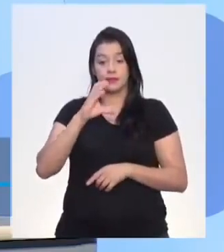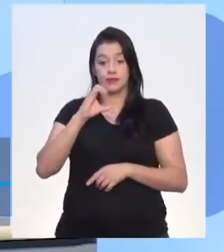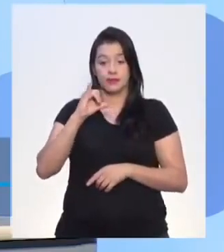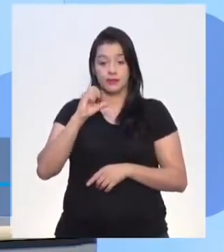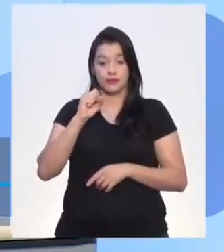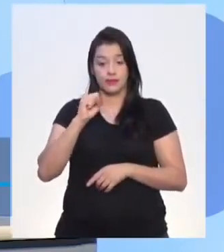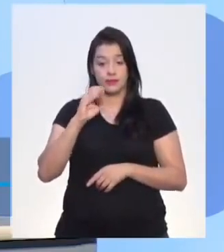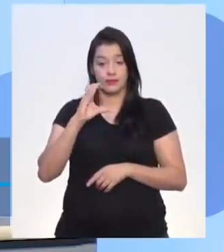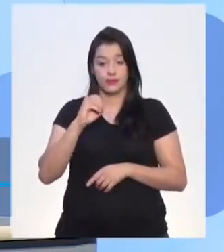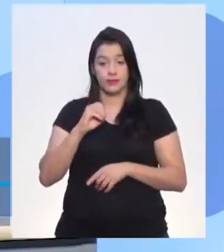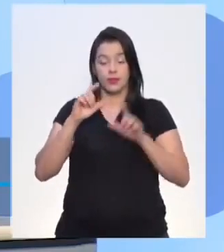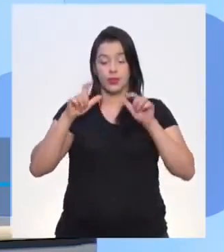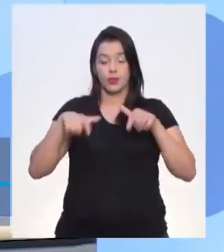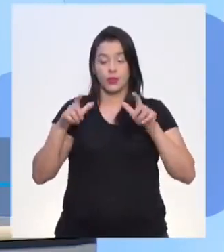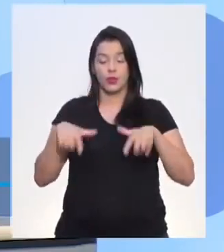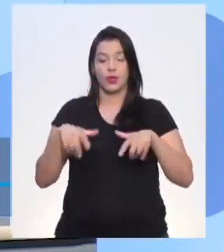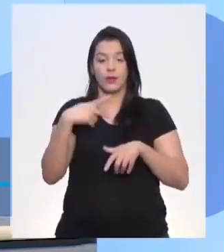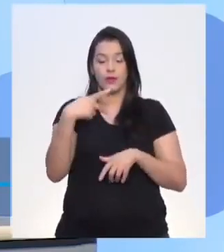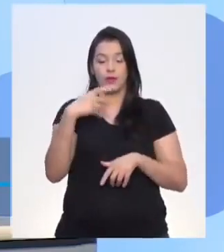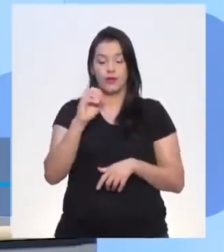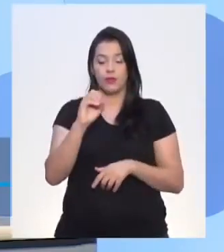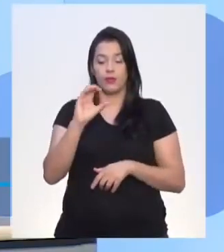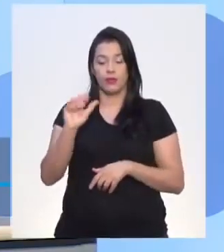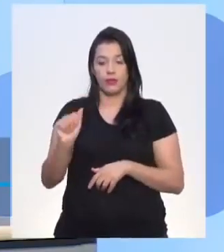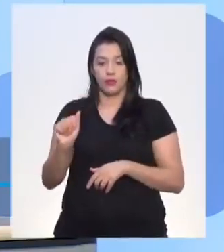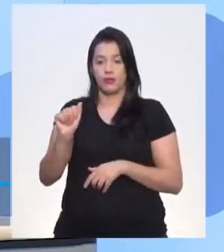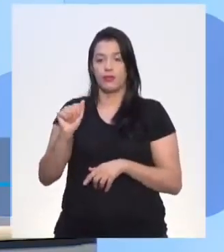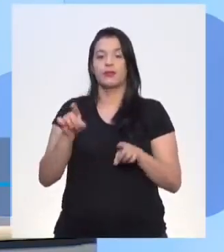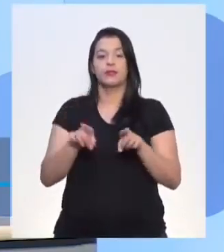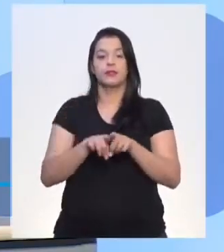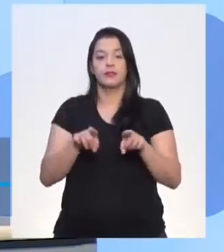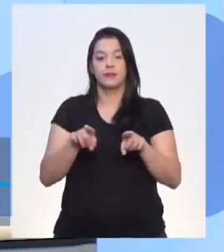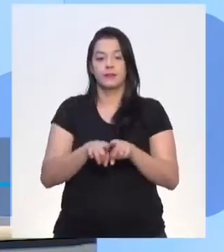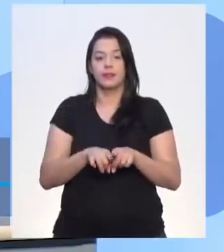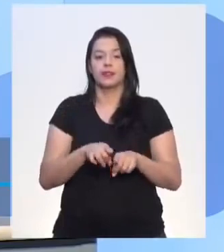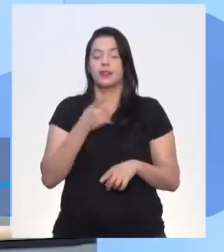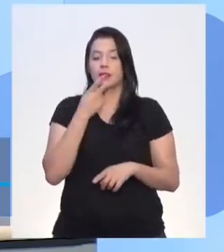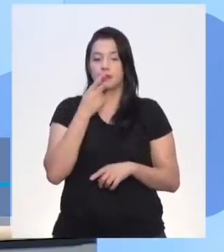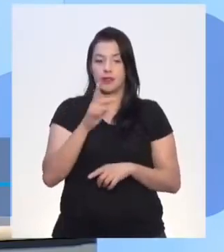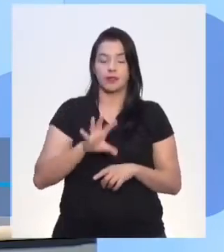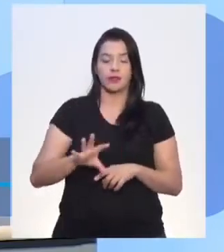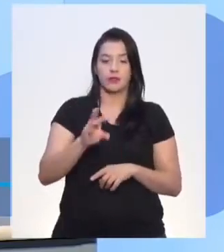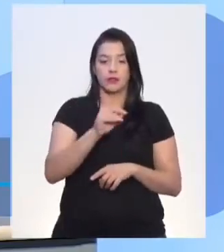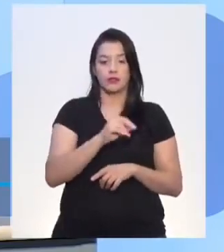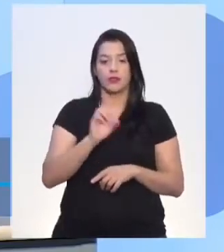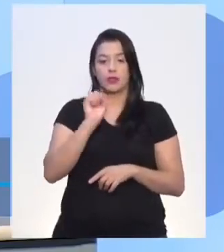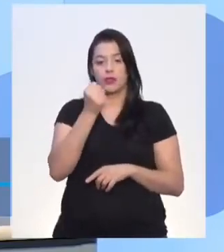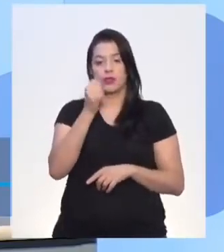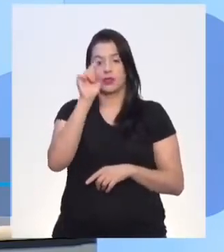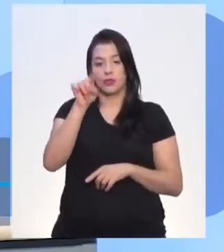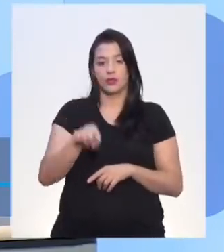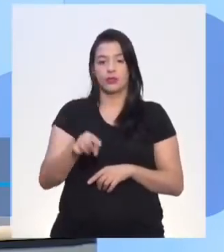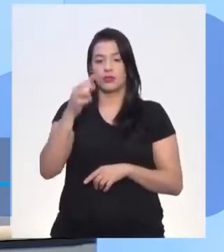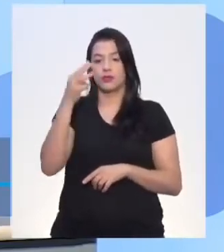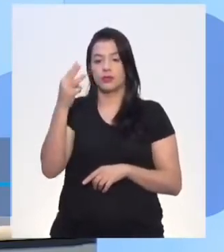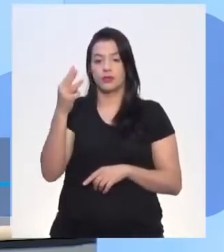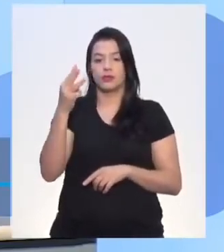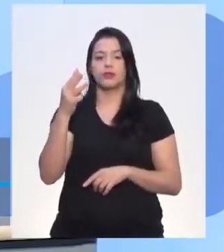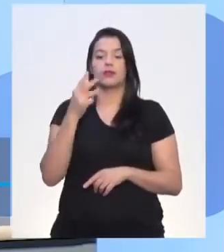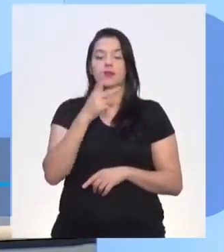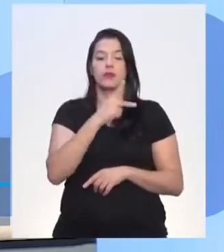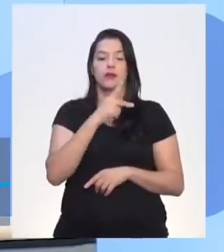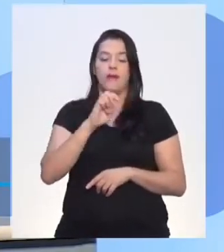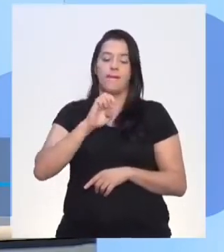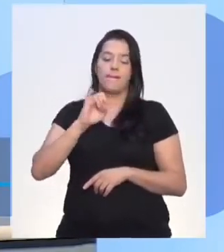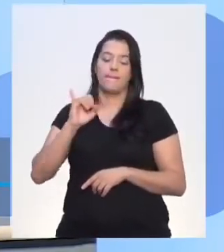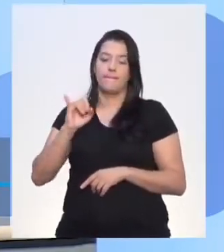Jorge, lá de Poá, também, tudo bem? Tá? E de maneira geral a resposta é essa. 8 e 13, pessoal lá da PEI, Daniel